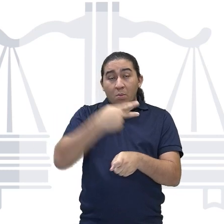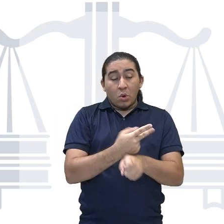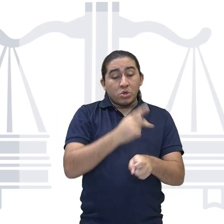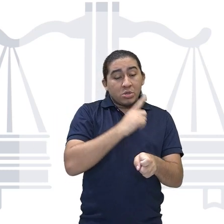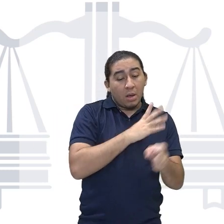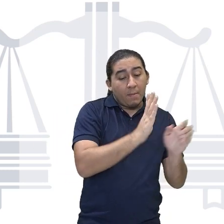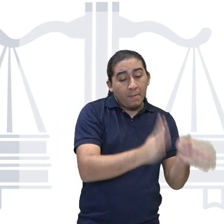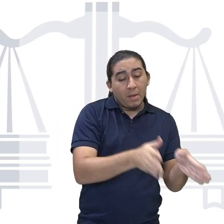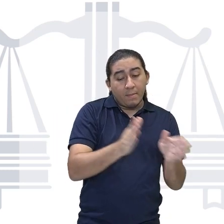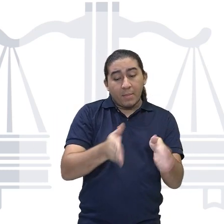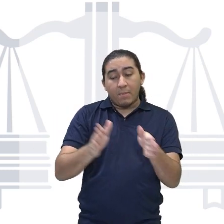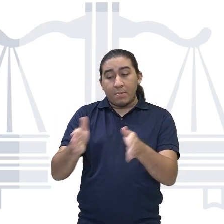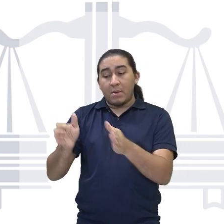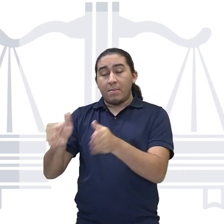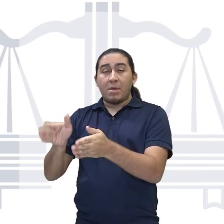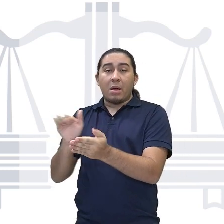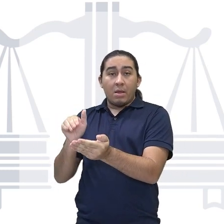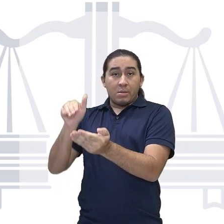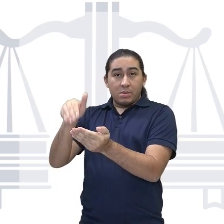solicitação